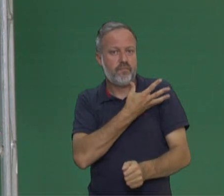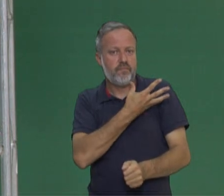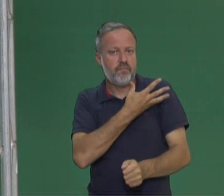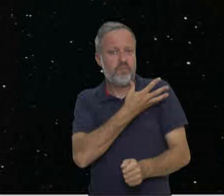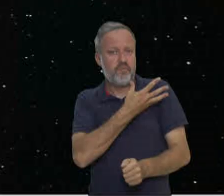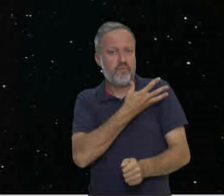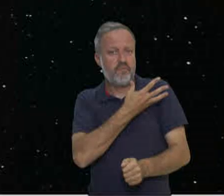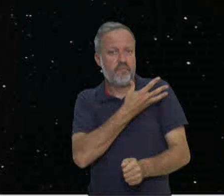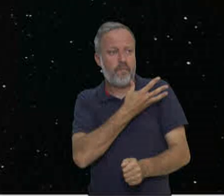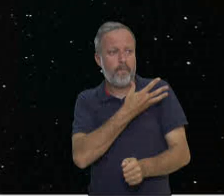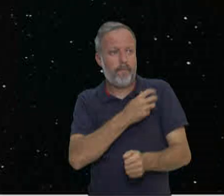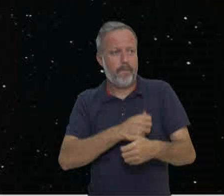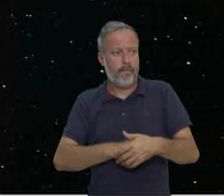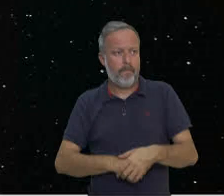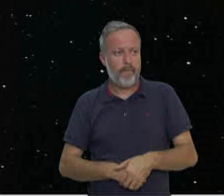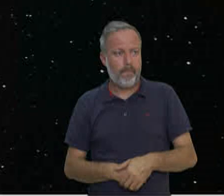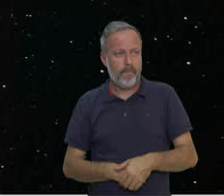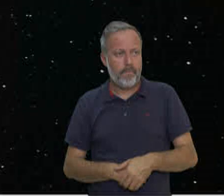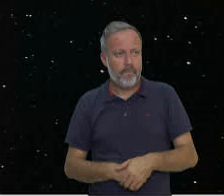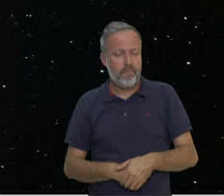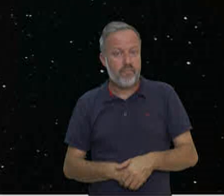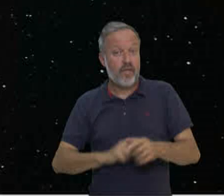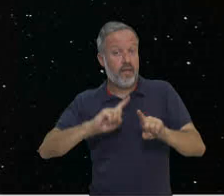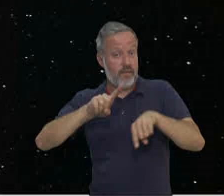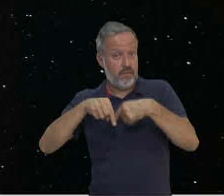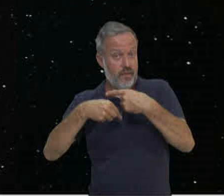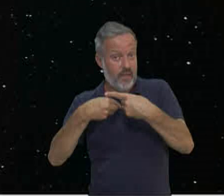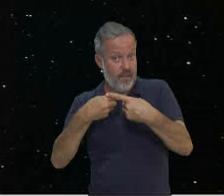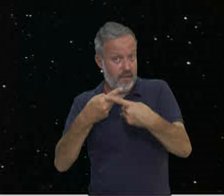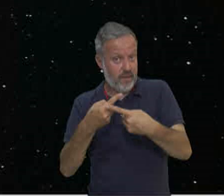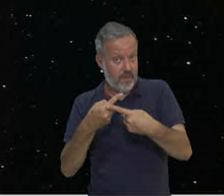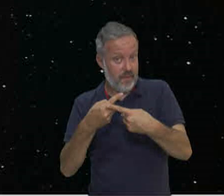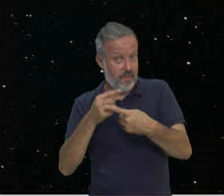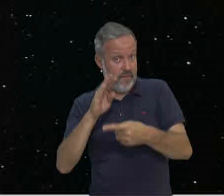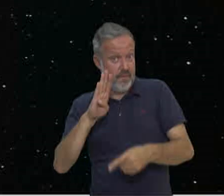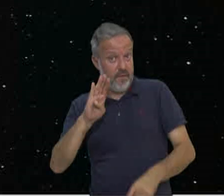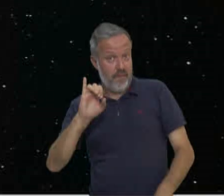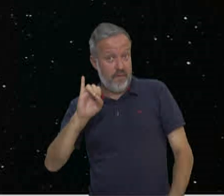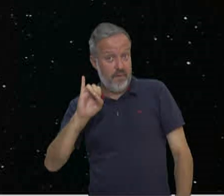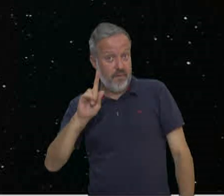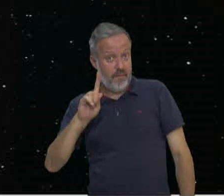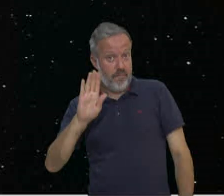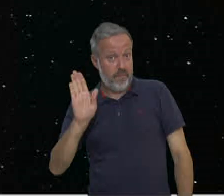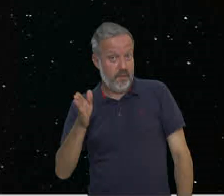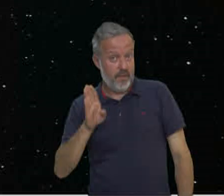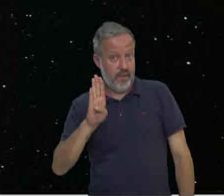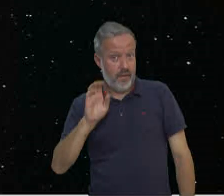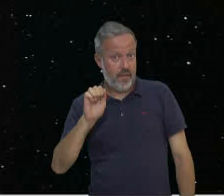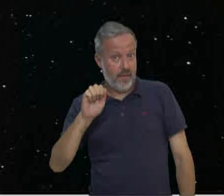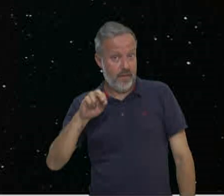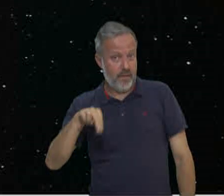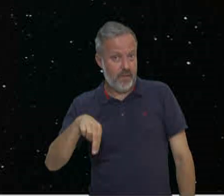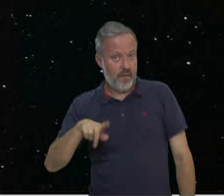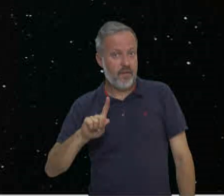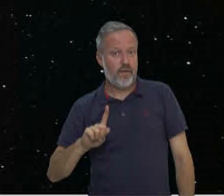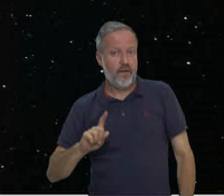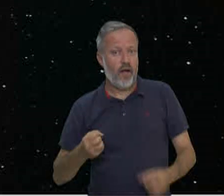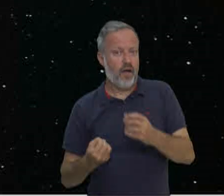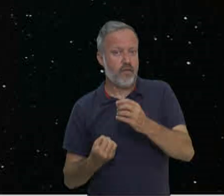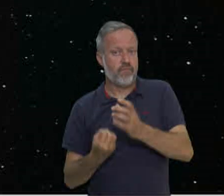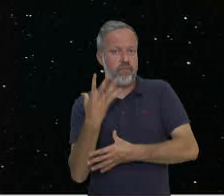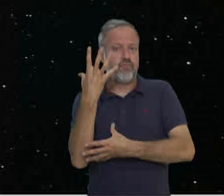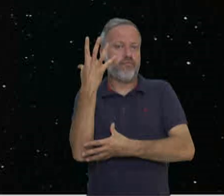elementos químicos. Formação após o Big Bang ou em laboratório. Então a gente pode fazer em laboratório também esses